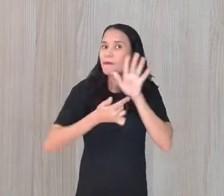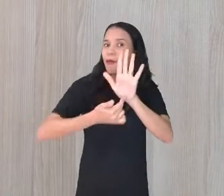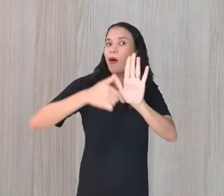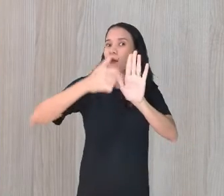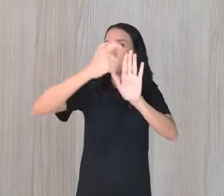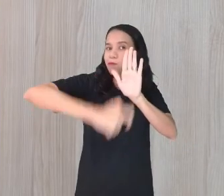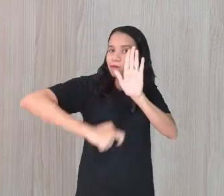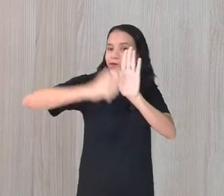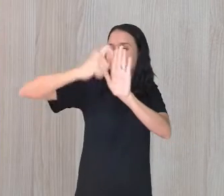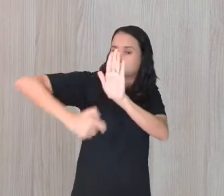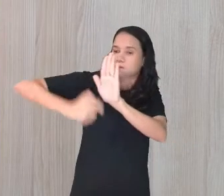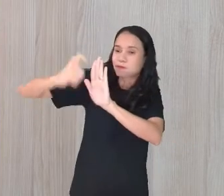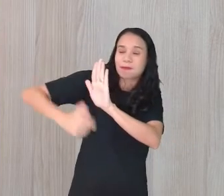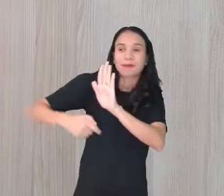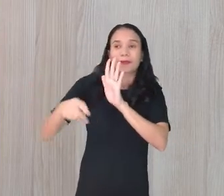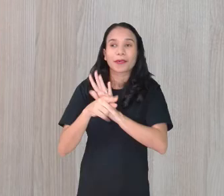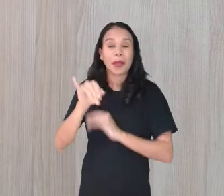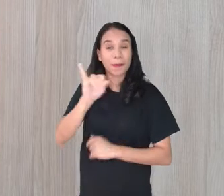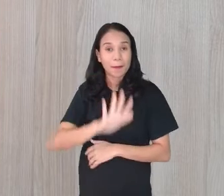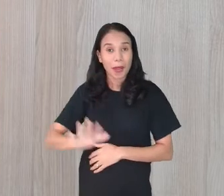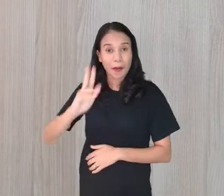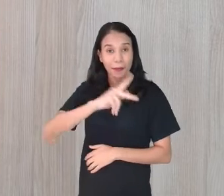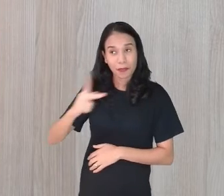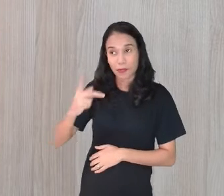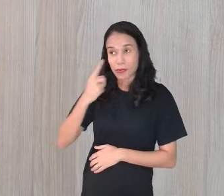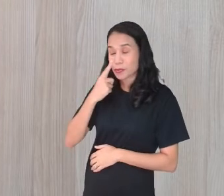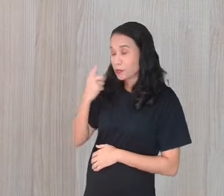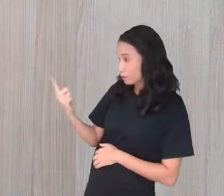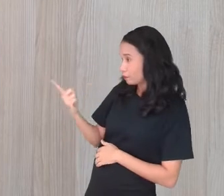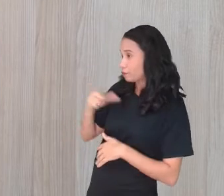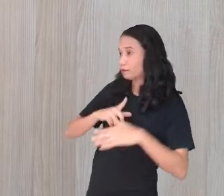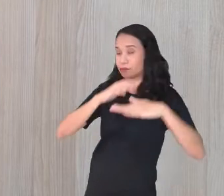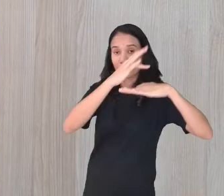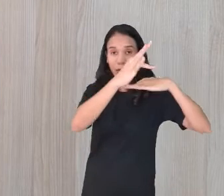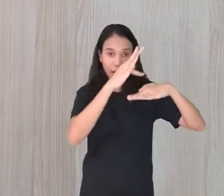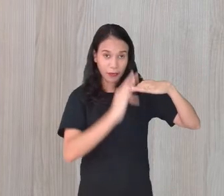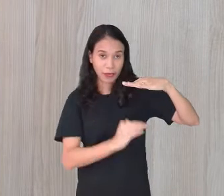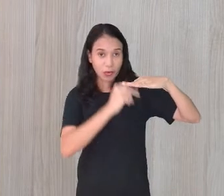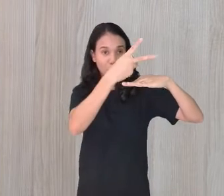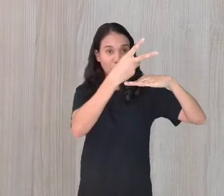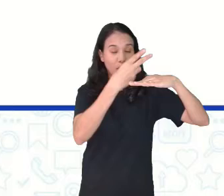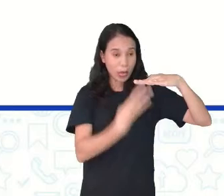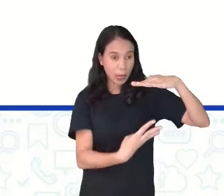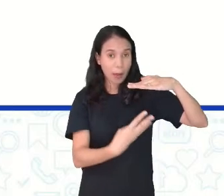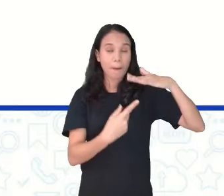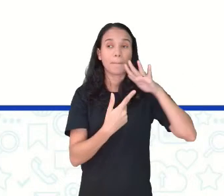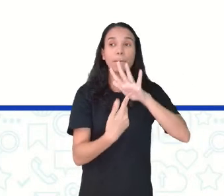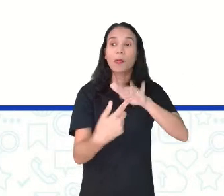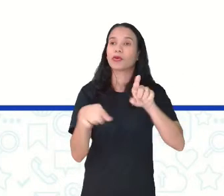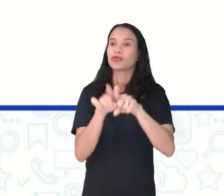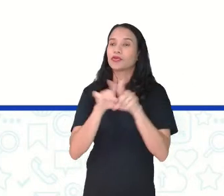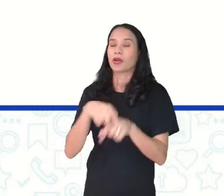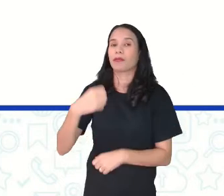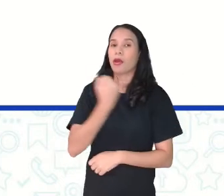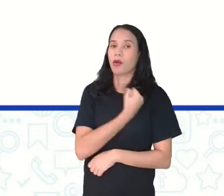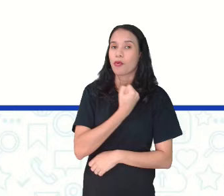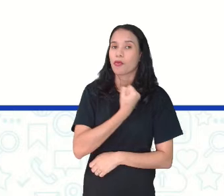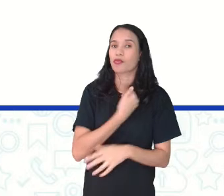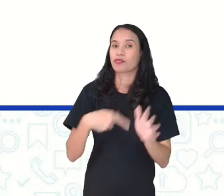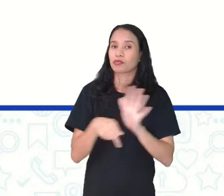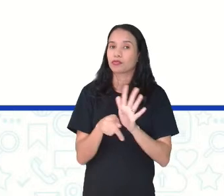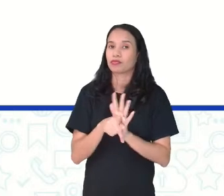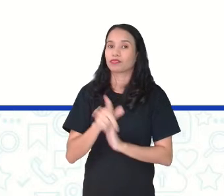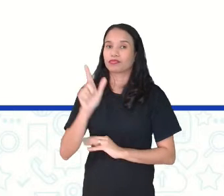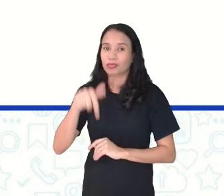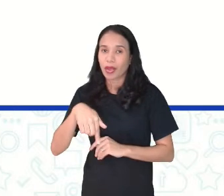Assim, nessa última imagem que o professor Pedro colocou, ou seja, a fração 2 terços representa um número racional.